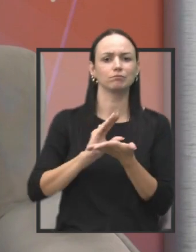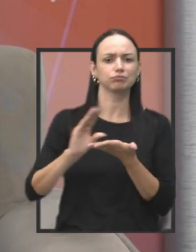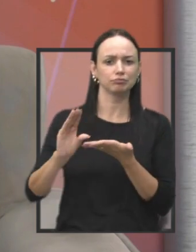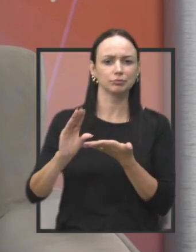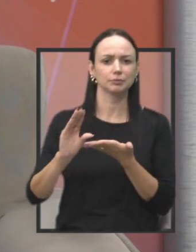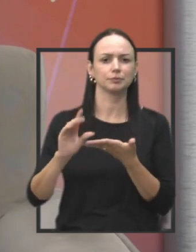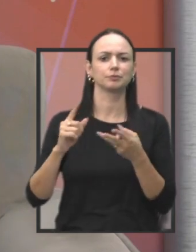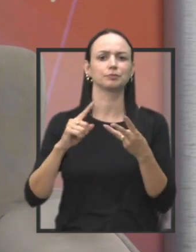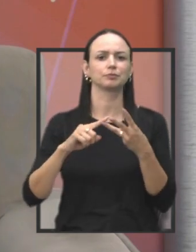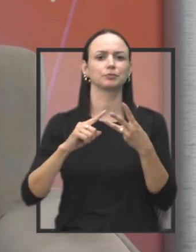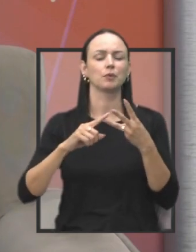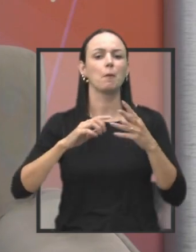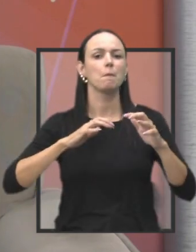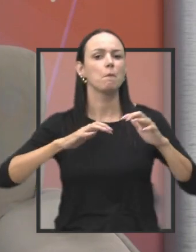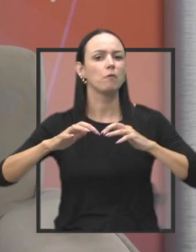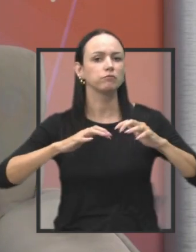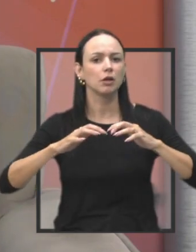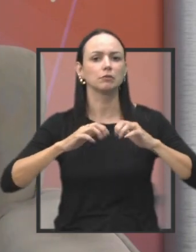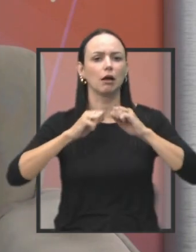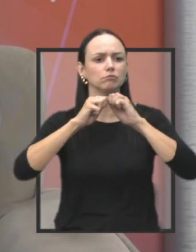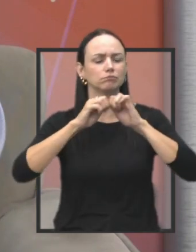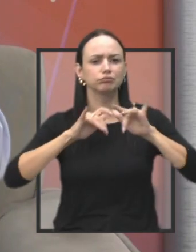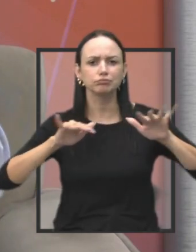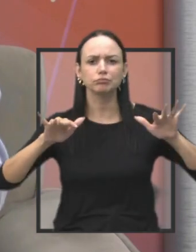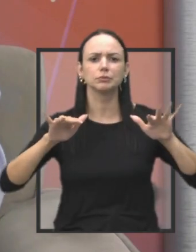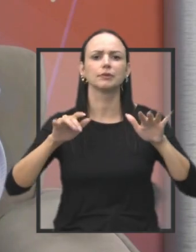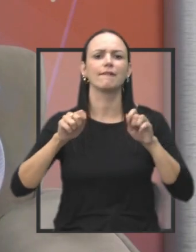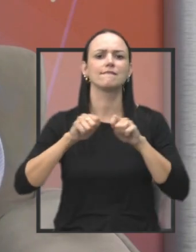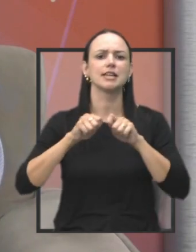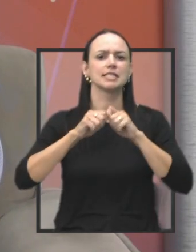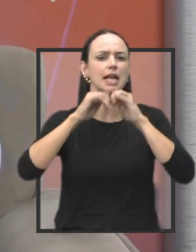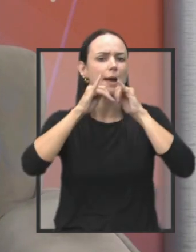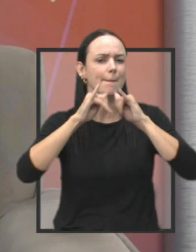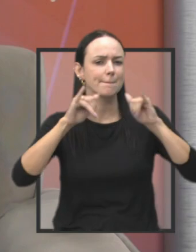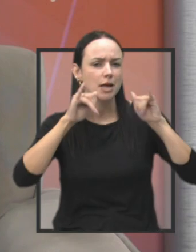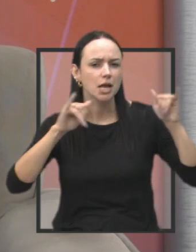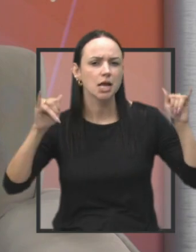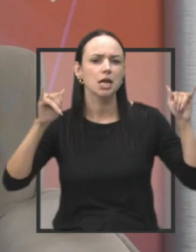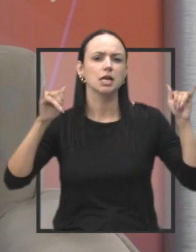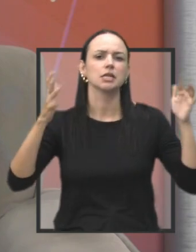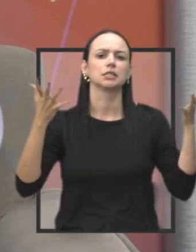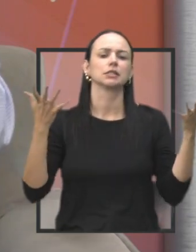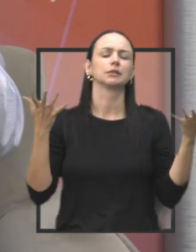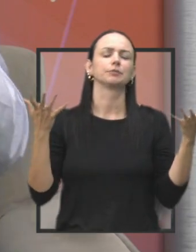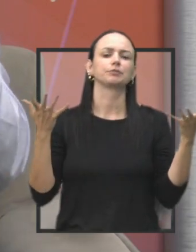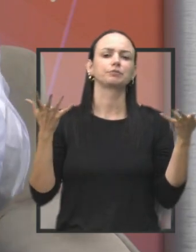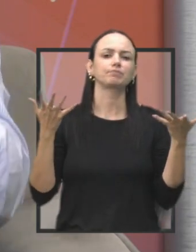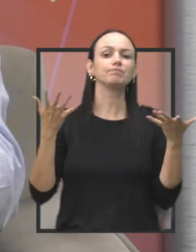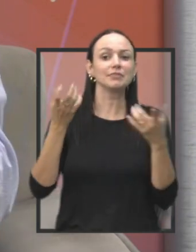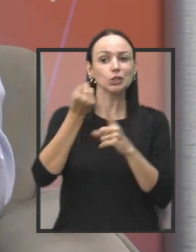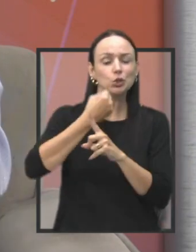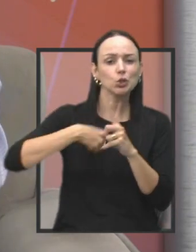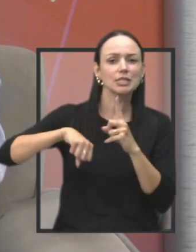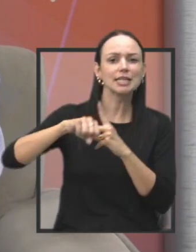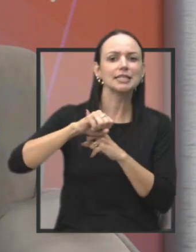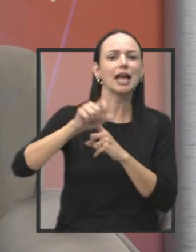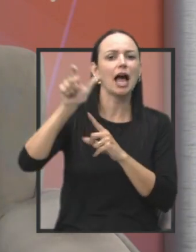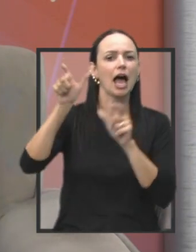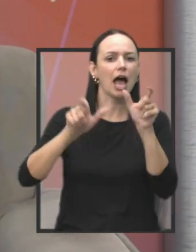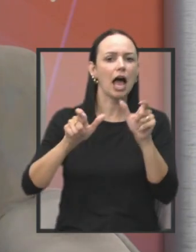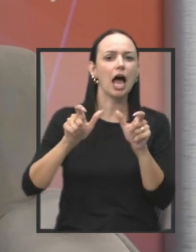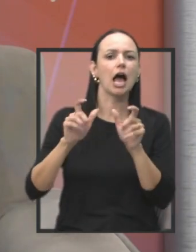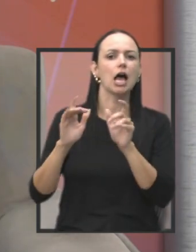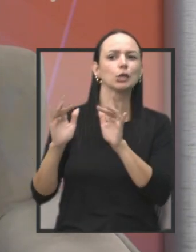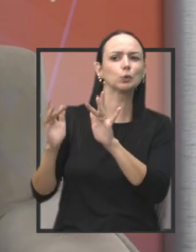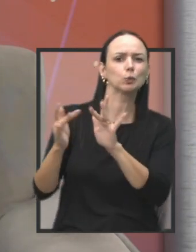mobilizar. Uma iniciativa da própria Câmara Municipal, a gente fazer a campanha, a gente envolver a sociedade civil,